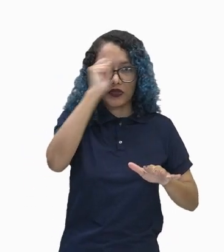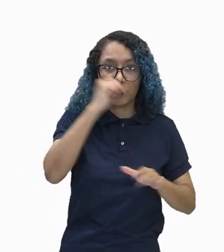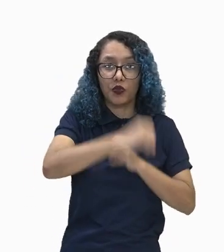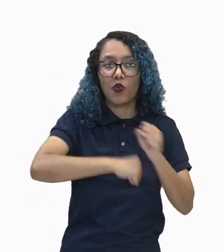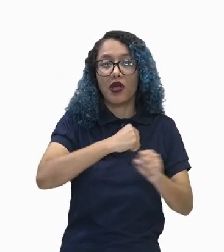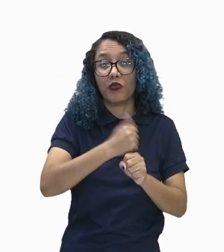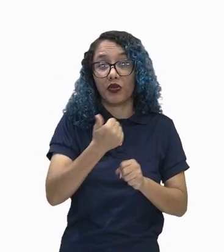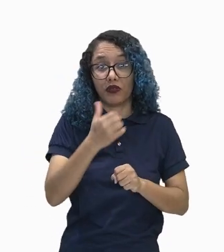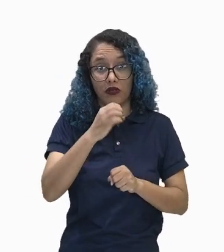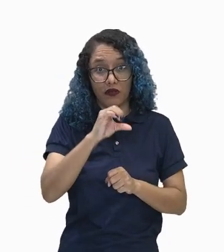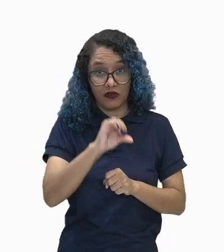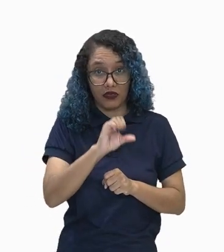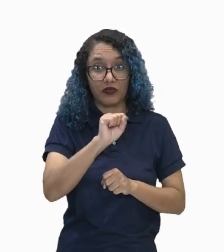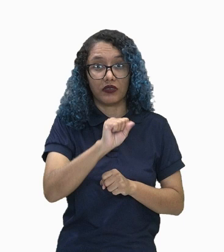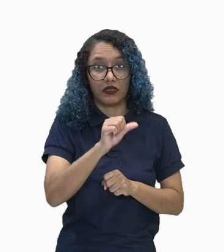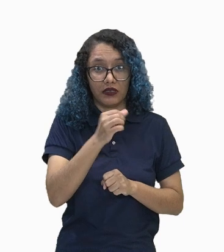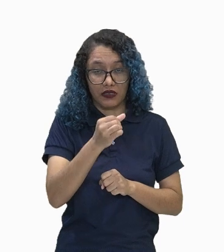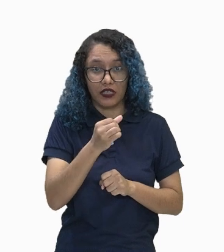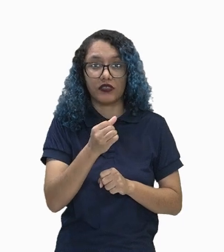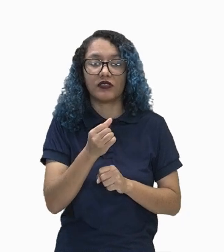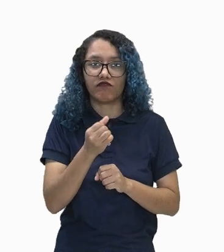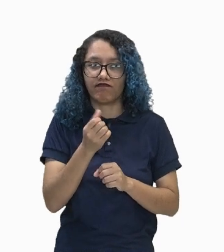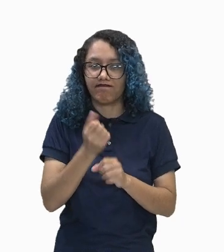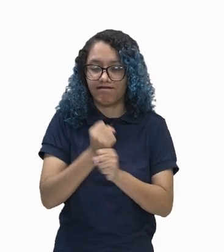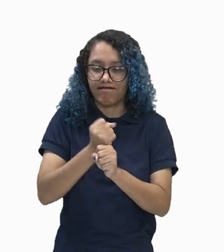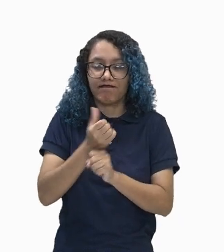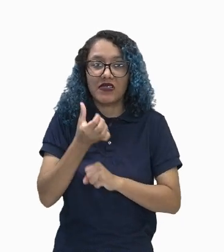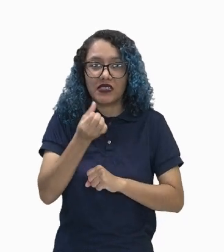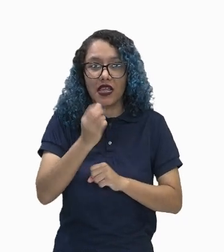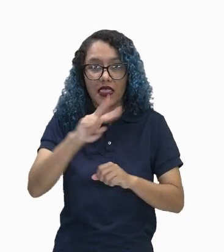1986, 6 anos após o